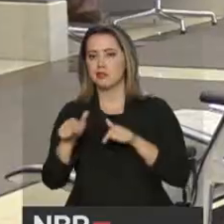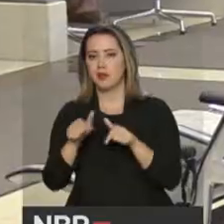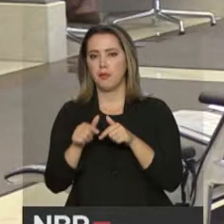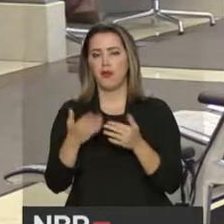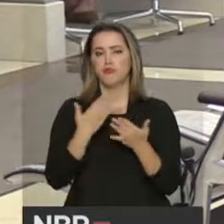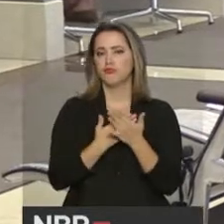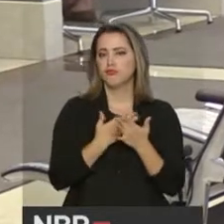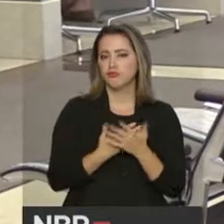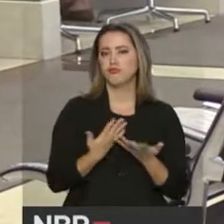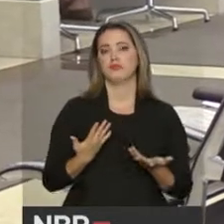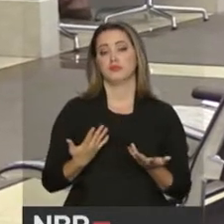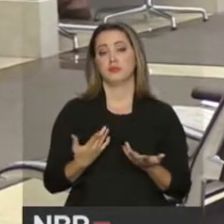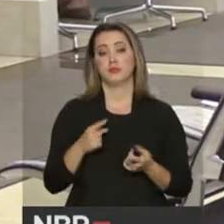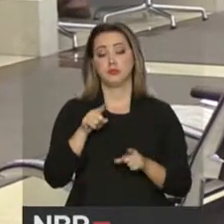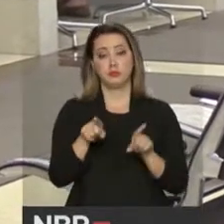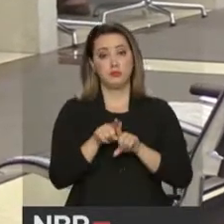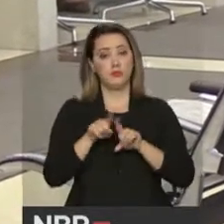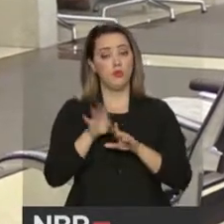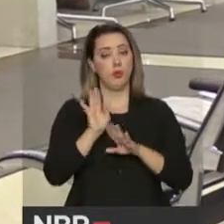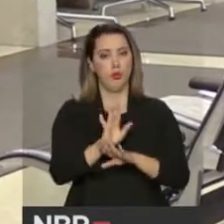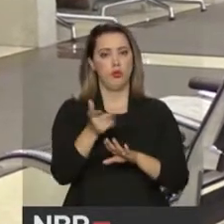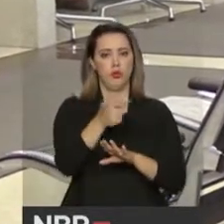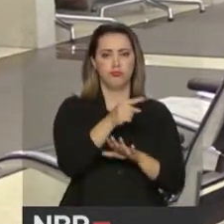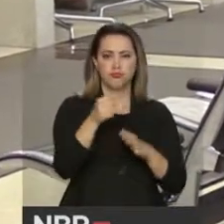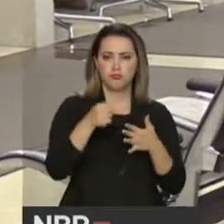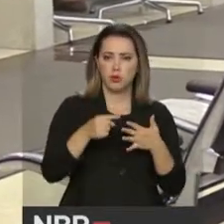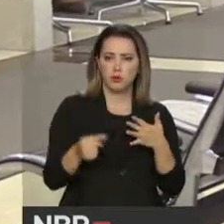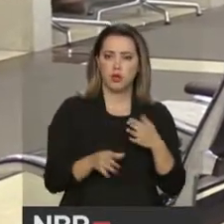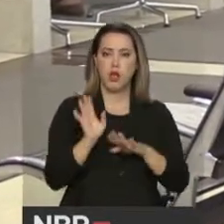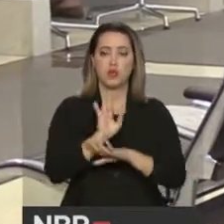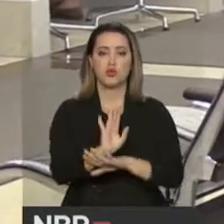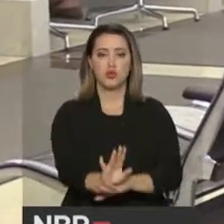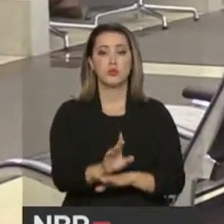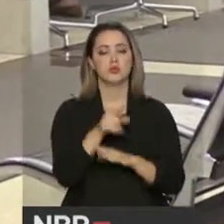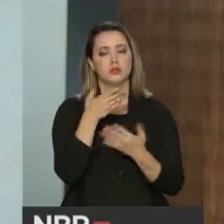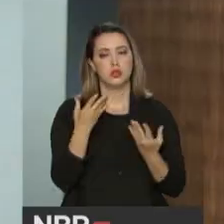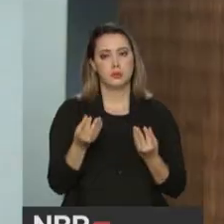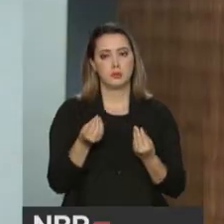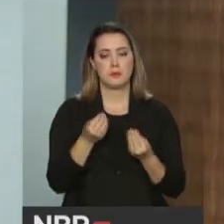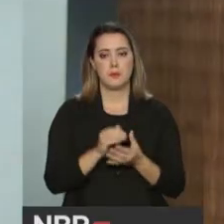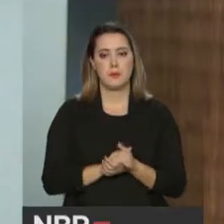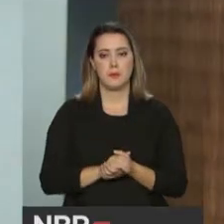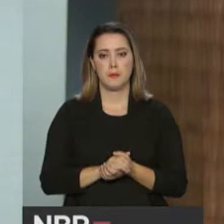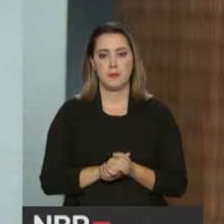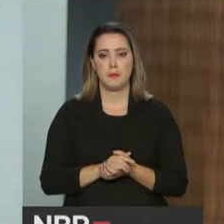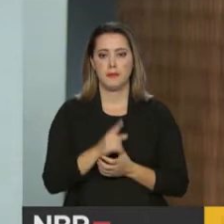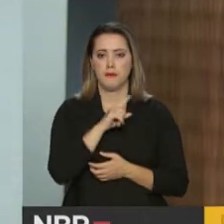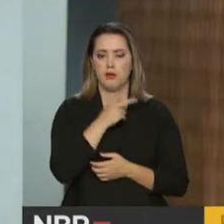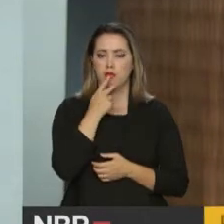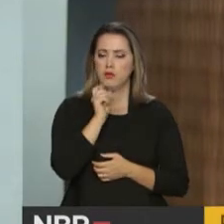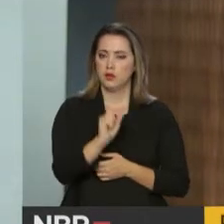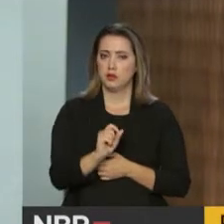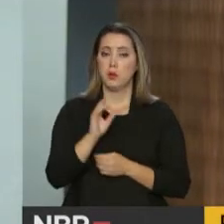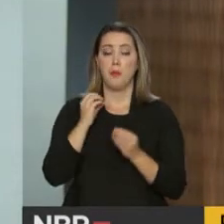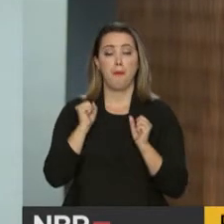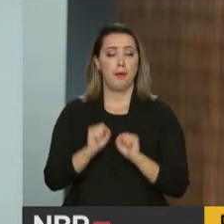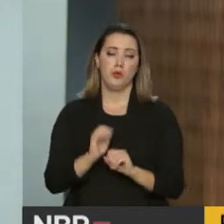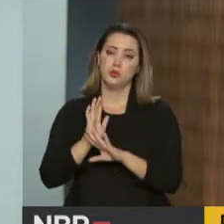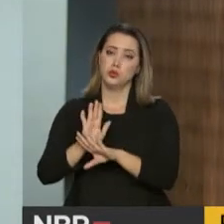trabalho. O consulado também presta outros tipos de assistência aos brasileiros. O consulado pode dar esse auxílio,